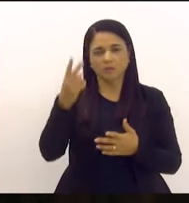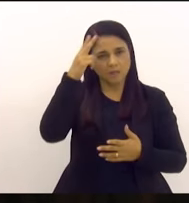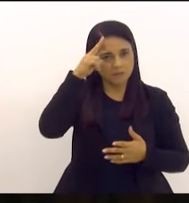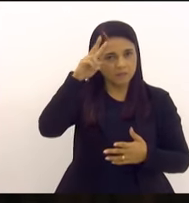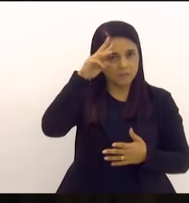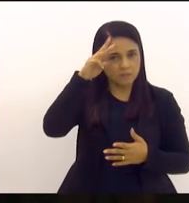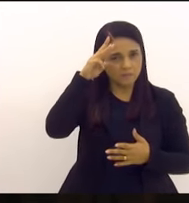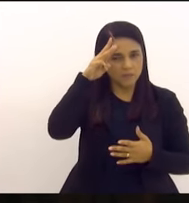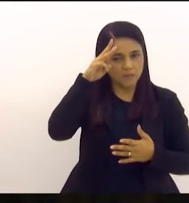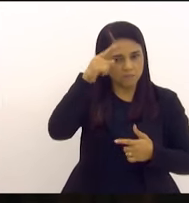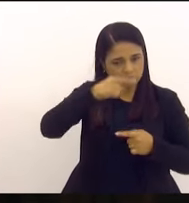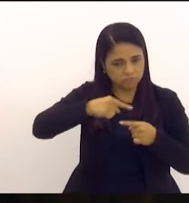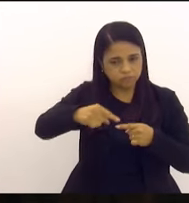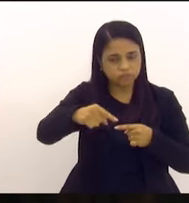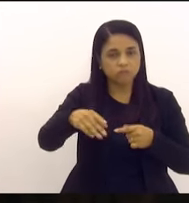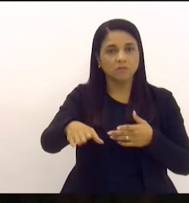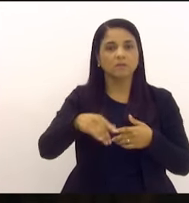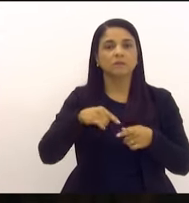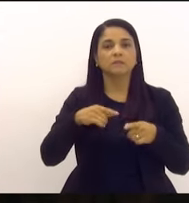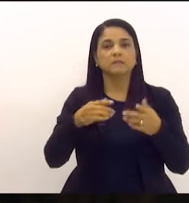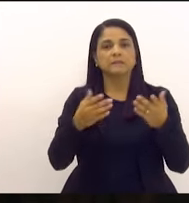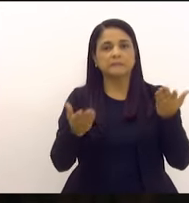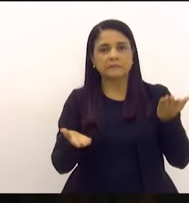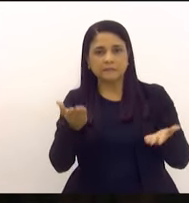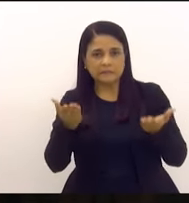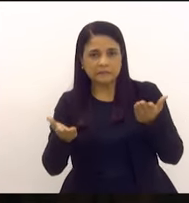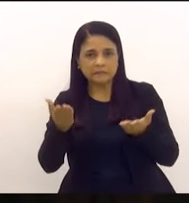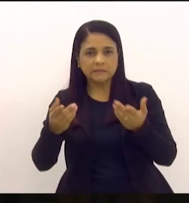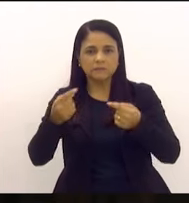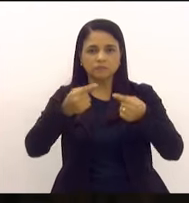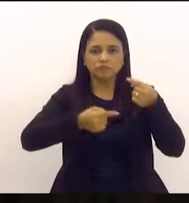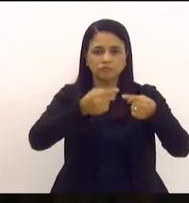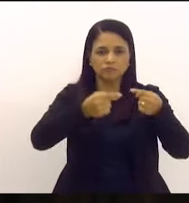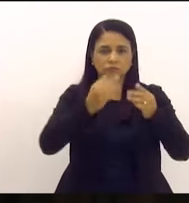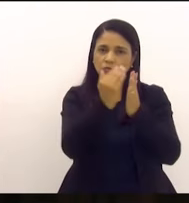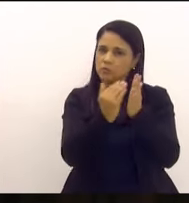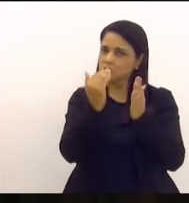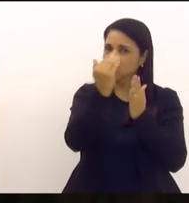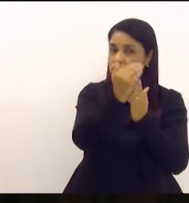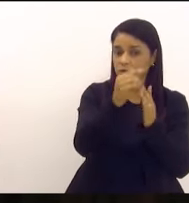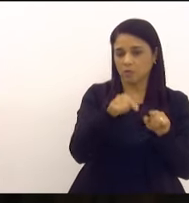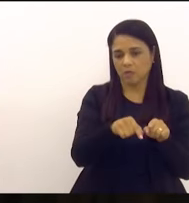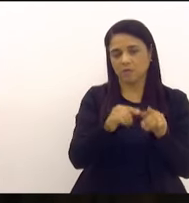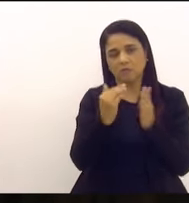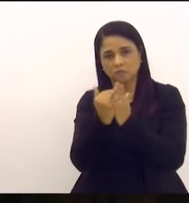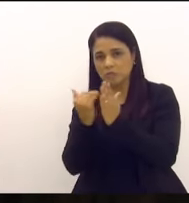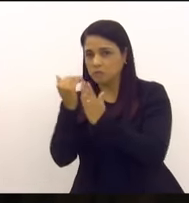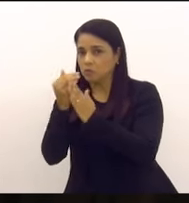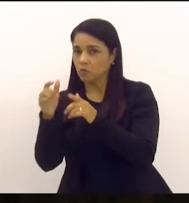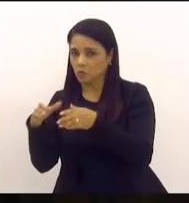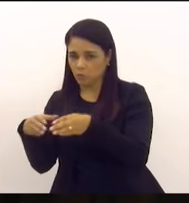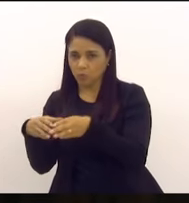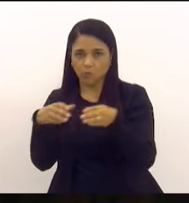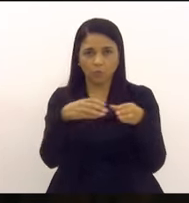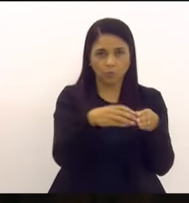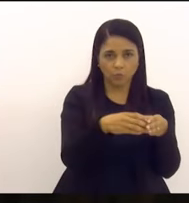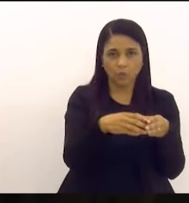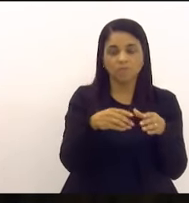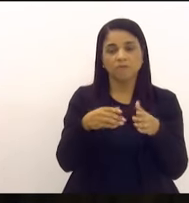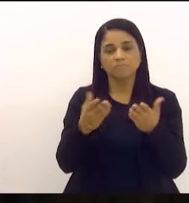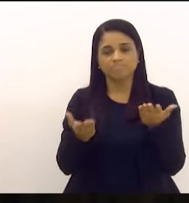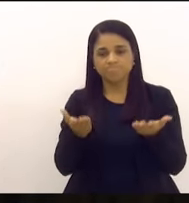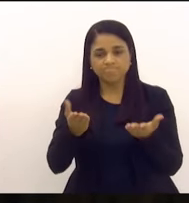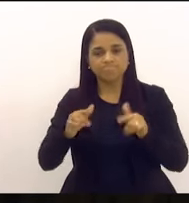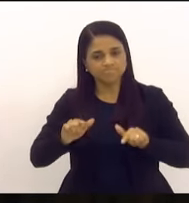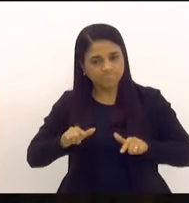terça-feira, até para a gente achar um equilíbrio, né? Não haver exagero nem de um lado, de outro, para a gente achar um meio termo, vamos sim enfrentar